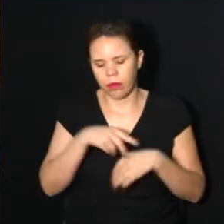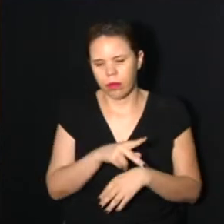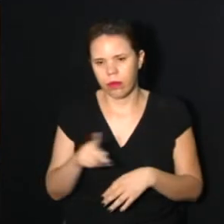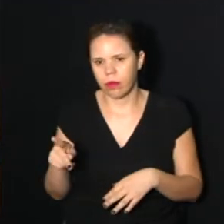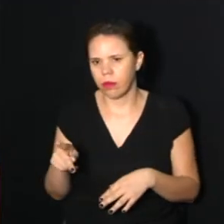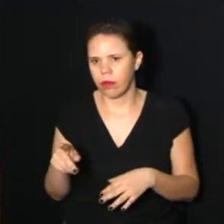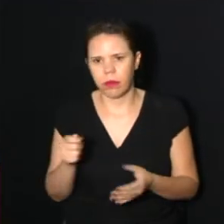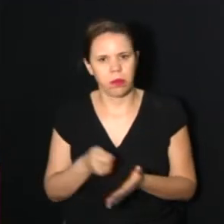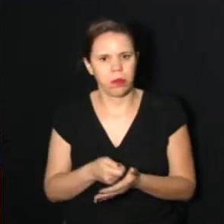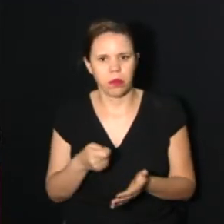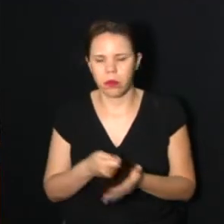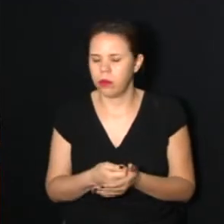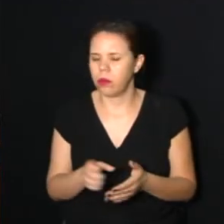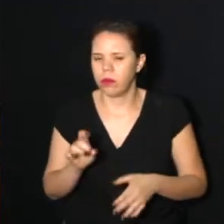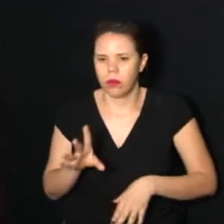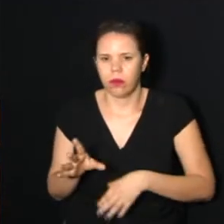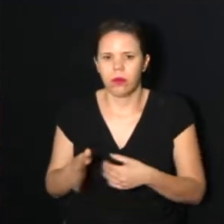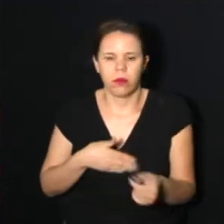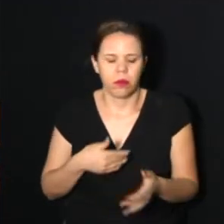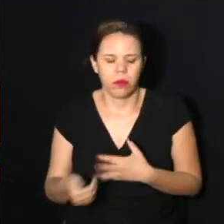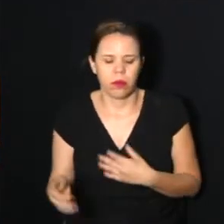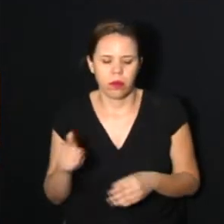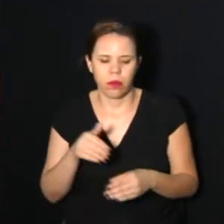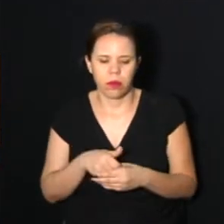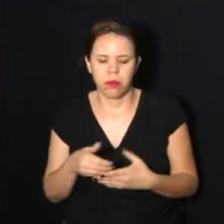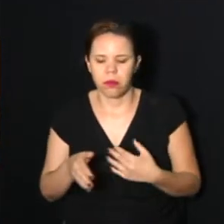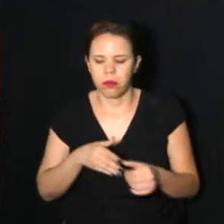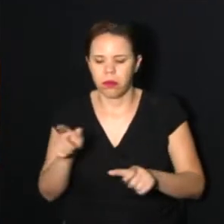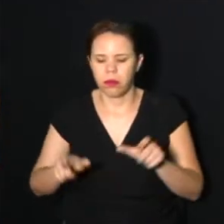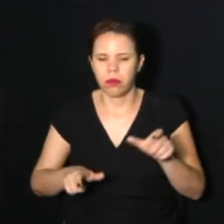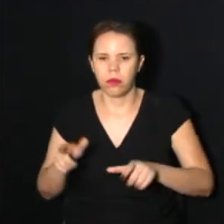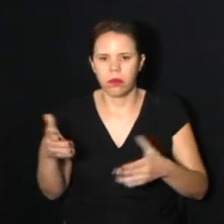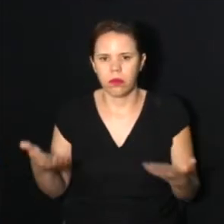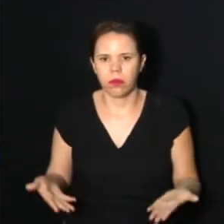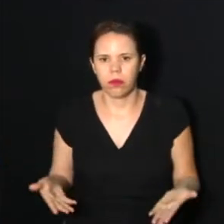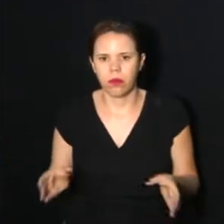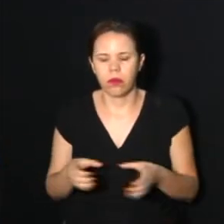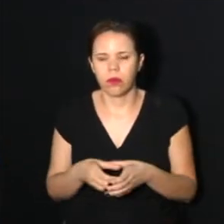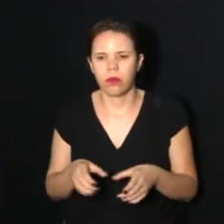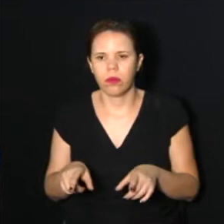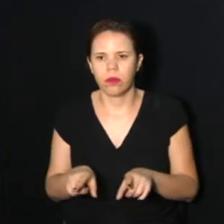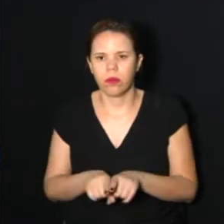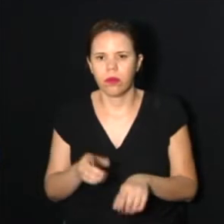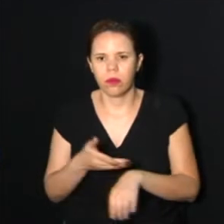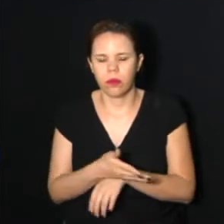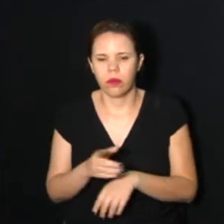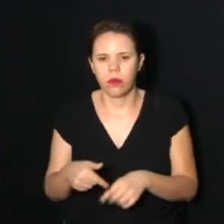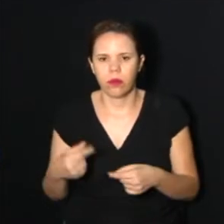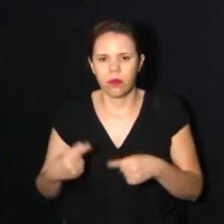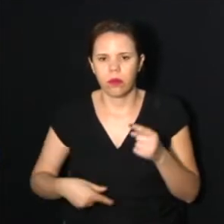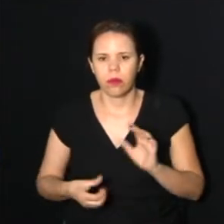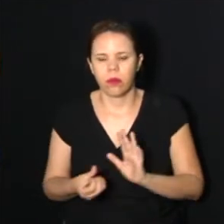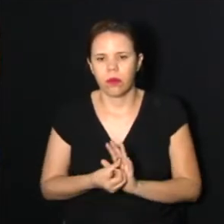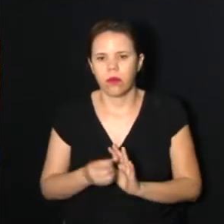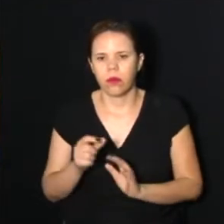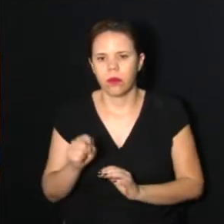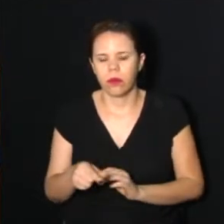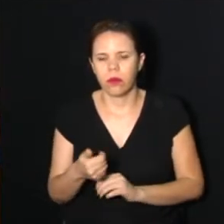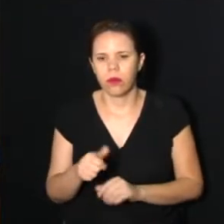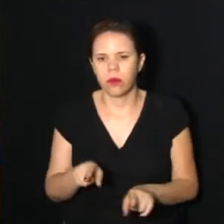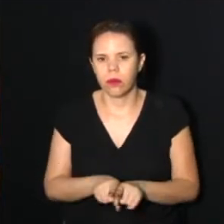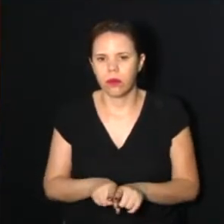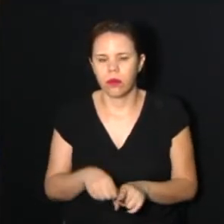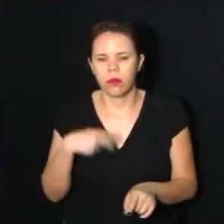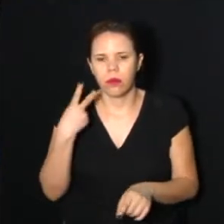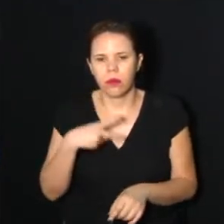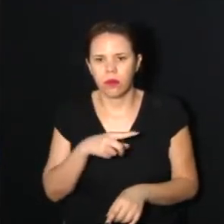condiciona qualquer tipo de voto a qualquer membro da comissão. Item 6.11. Discussão e votação do parecer exalado pelo vereador Zé